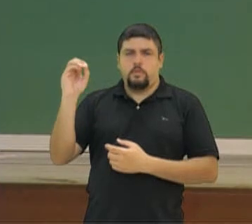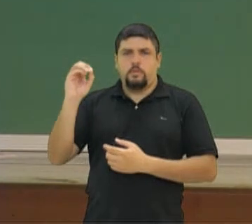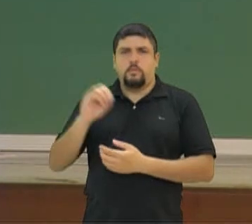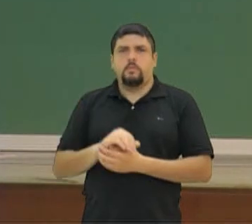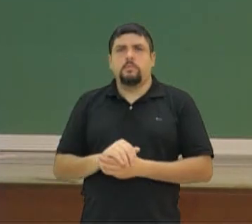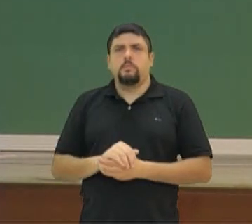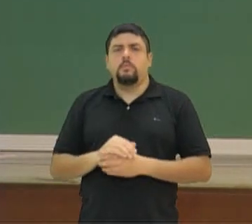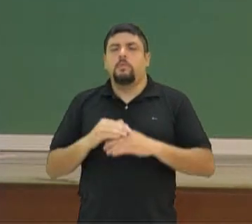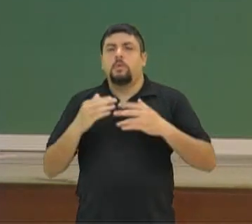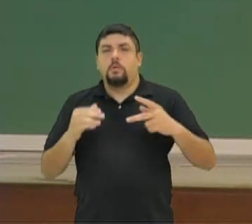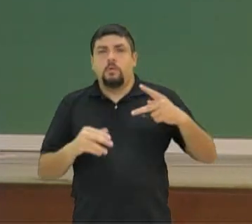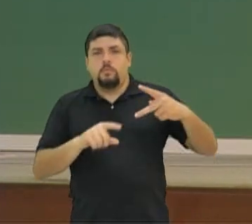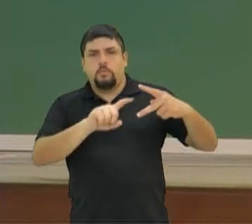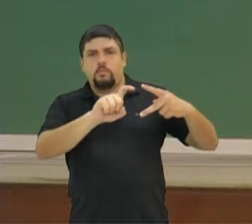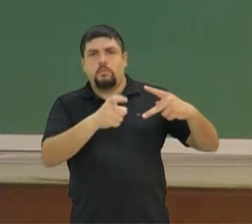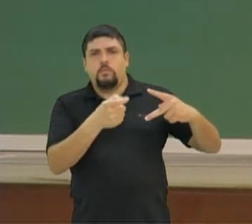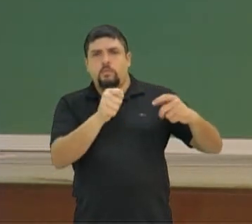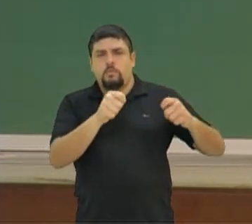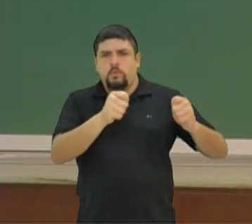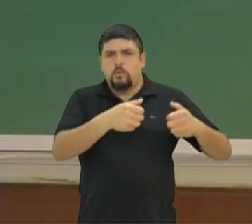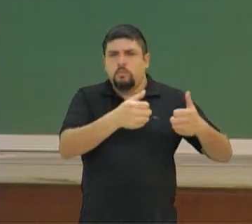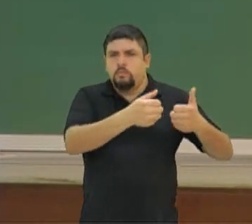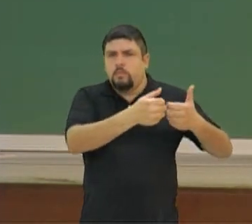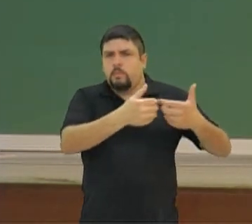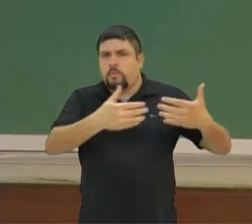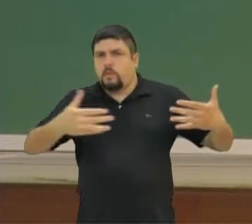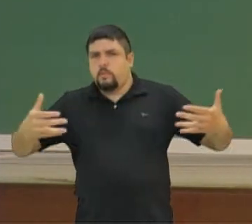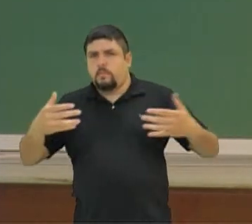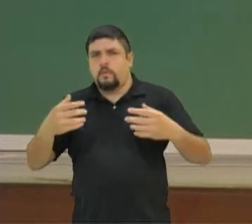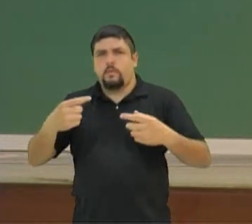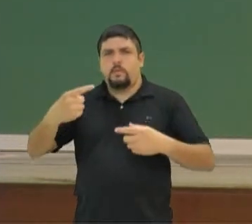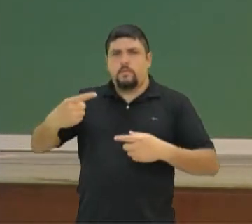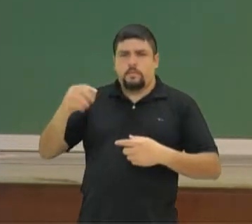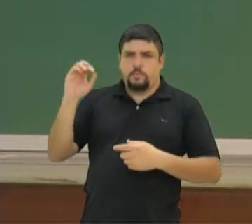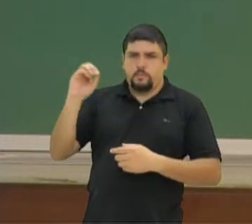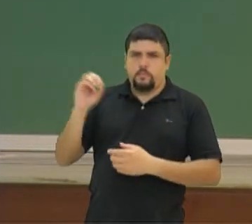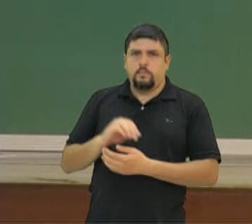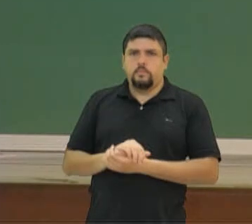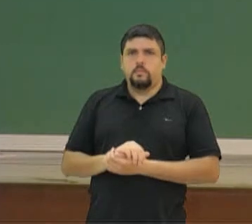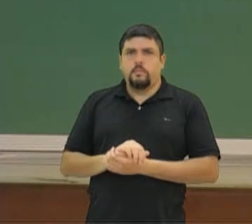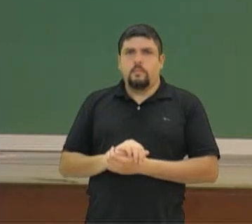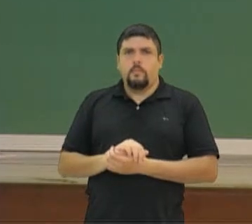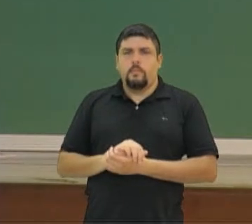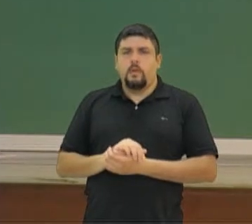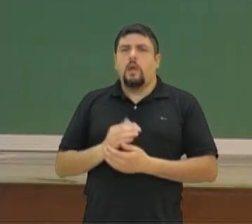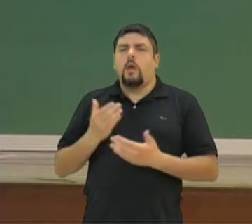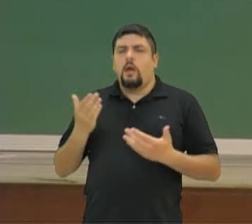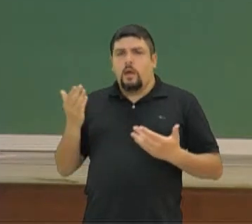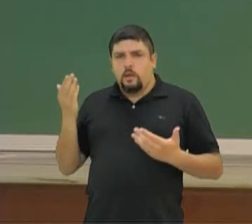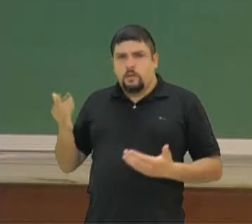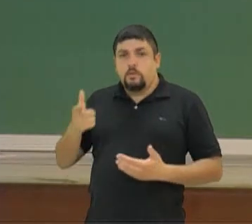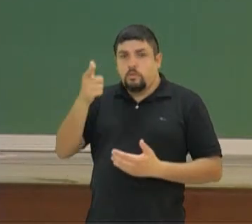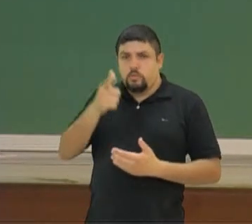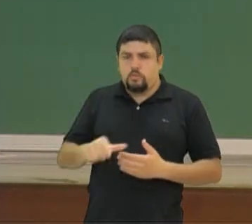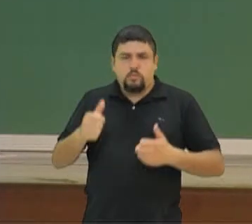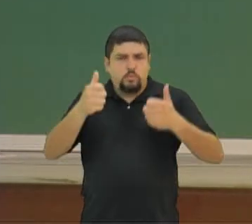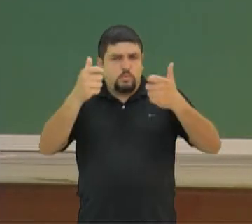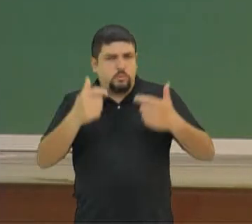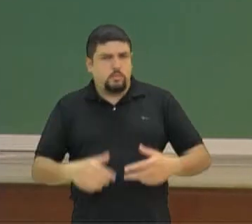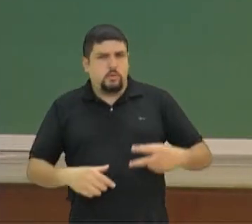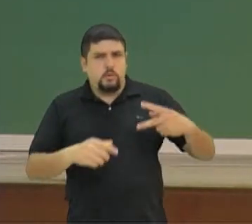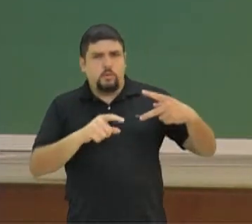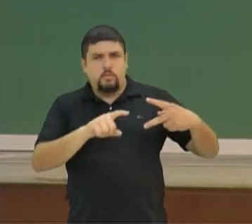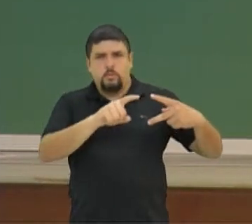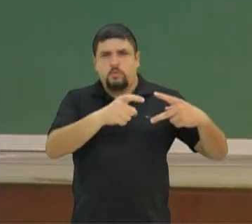ser decomposto em fatores do primeiro grau. A estrutura de um polinômio está sendo citada aqui novamente, que é para vocês lembrarem, né? Sempre